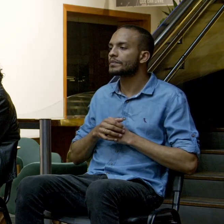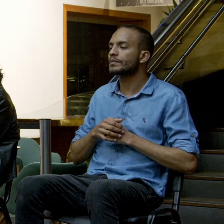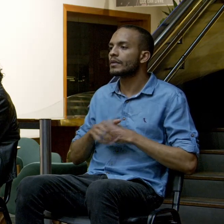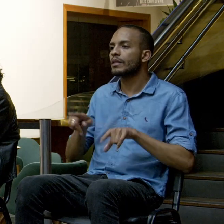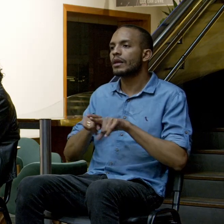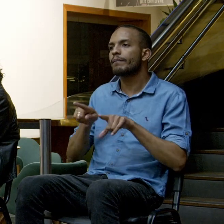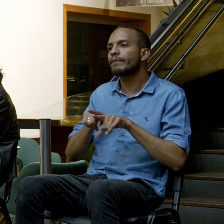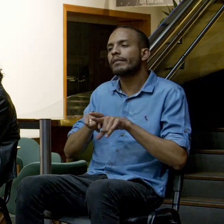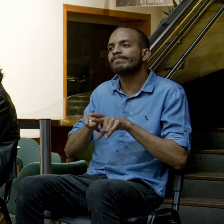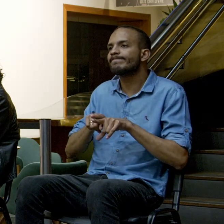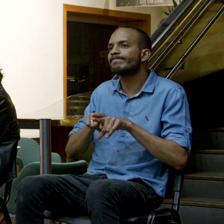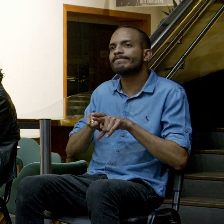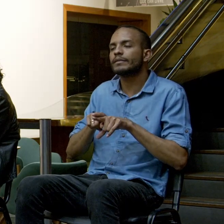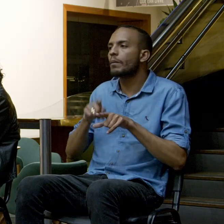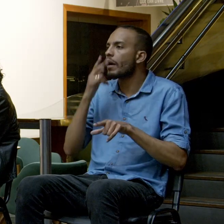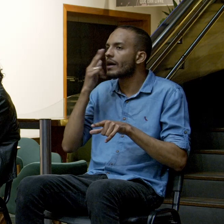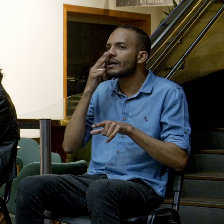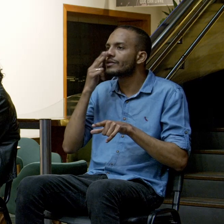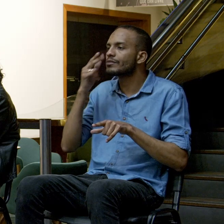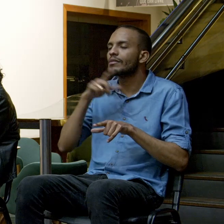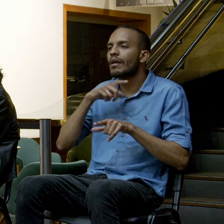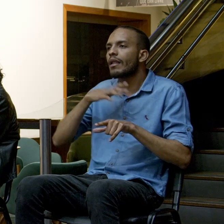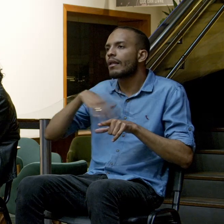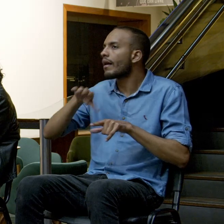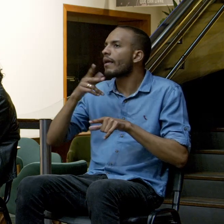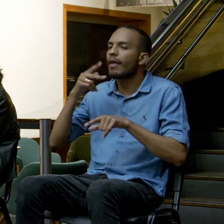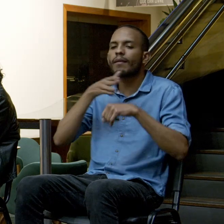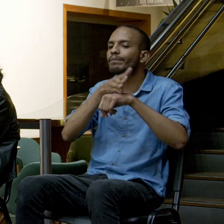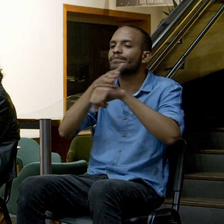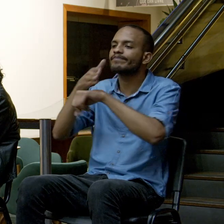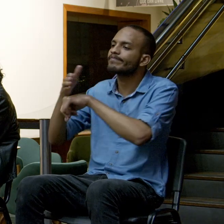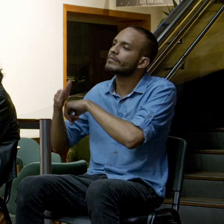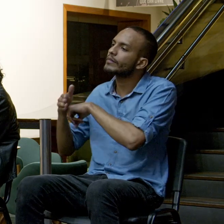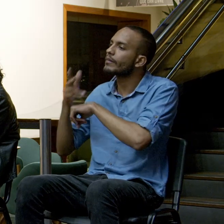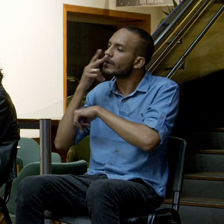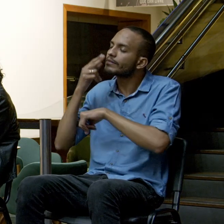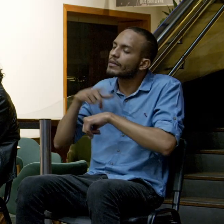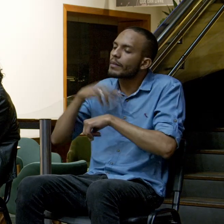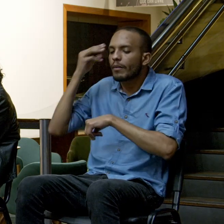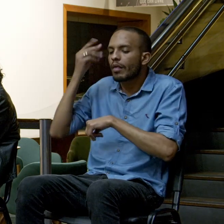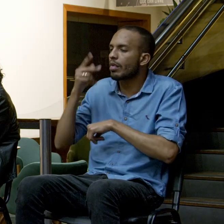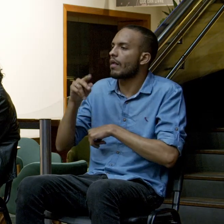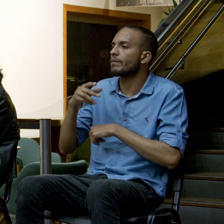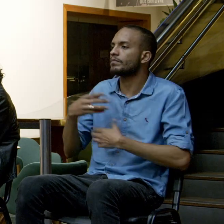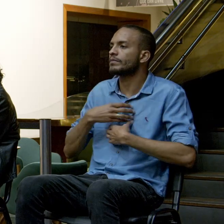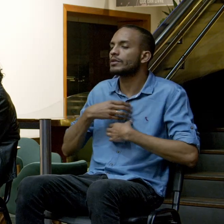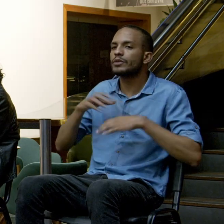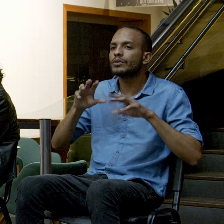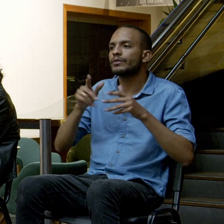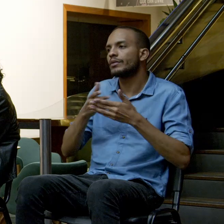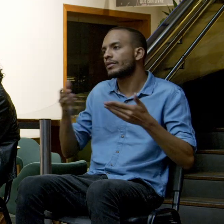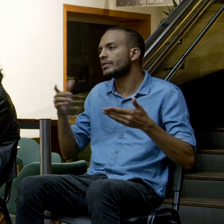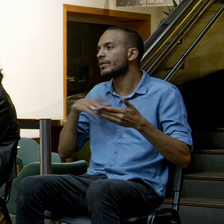Assim, que ainda guarda, eu acho, esses lugares por onde ela passou, num certo sentido. Imagino que todo mundo